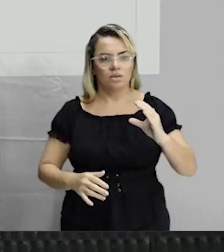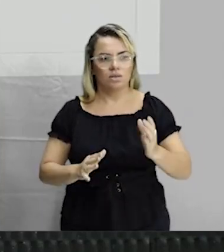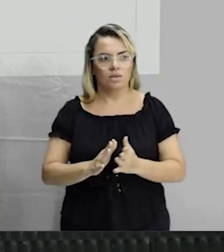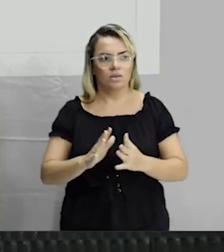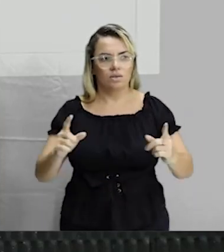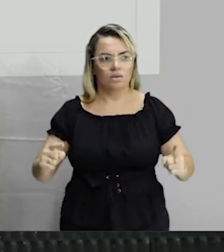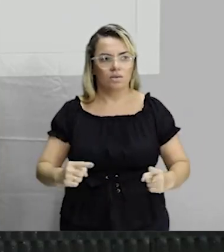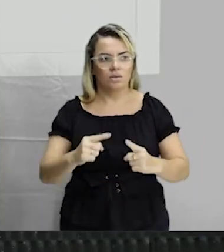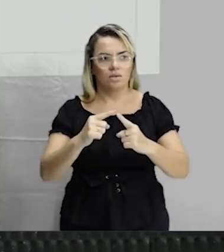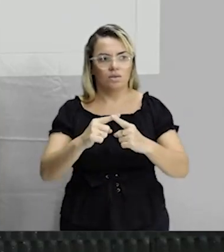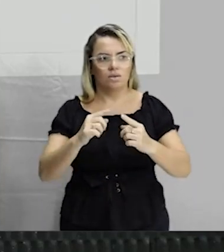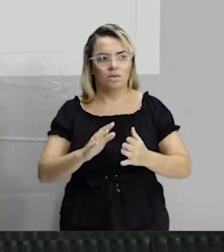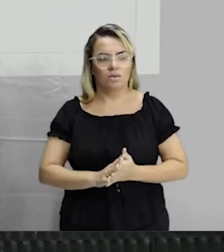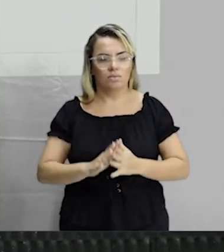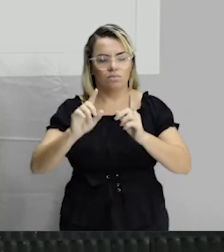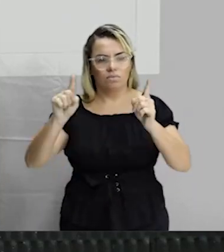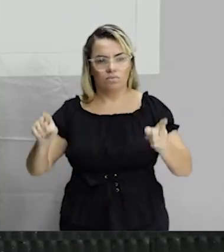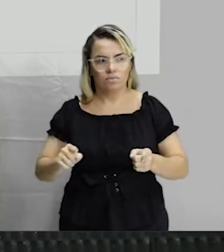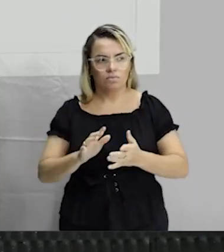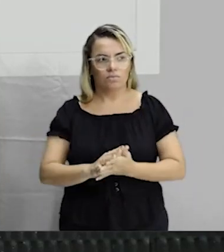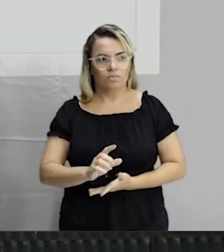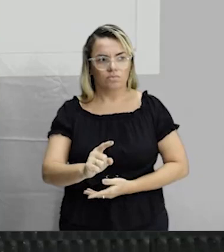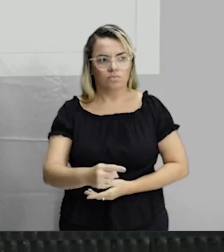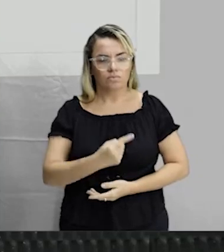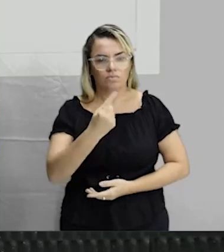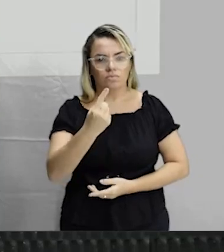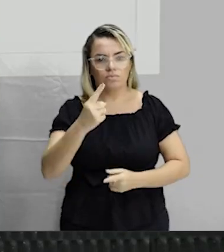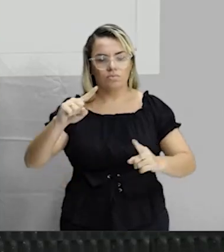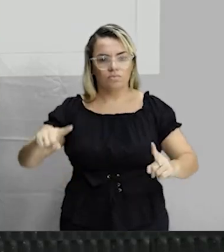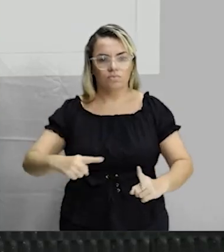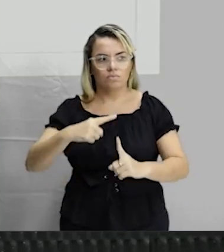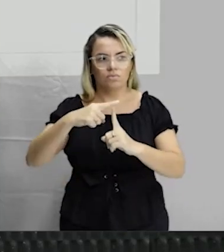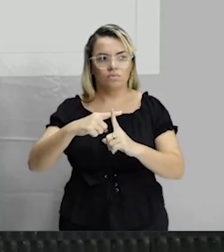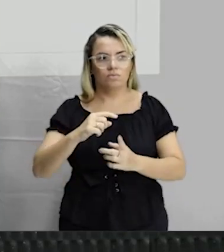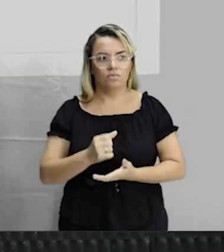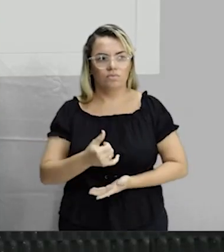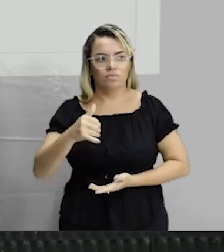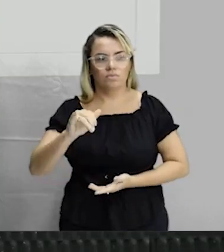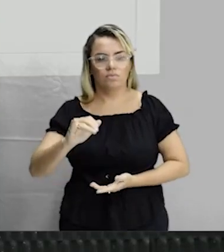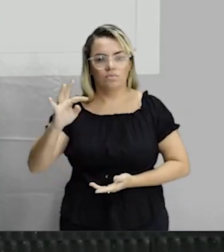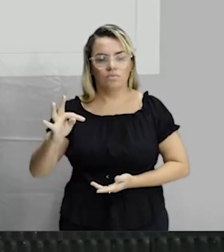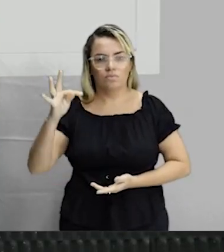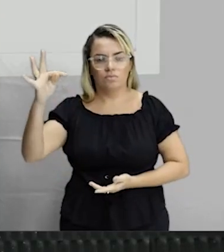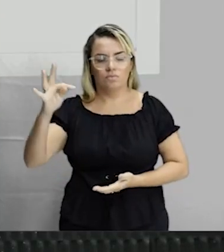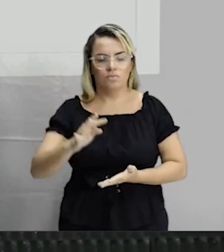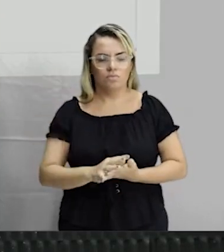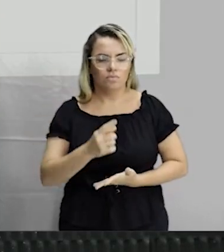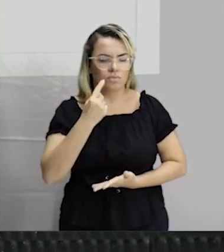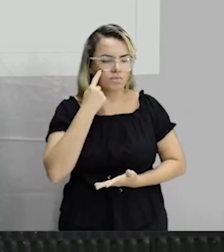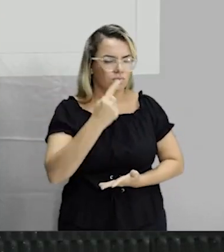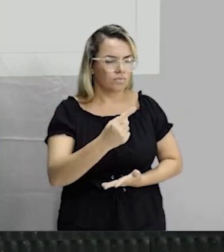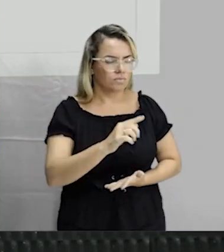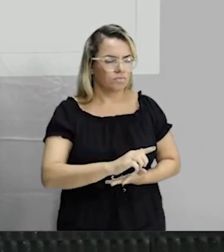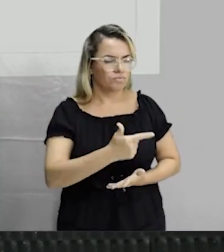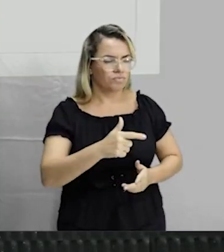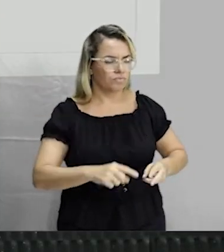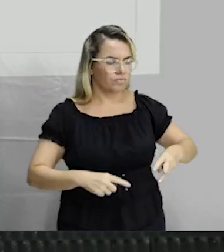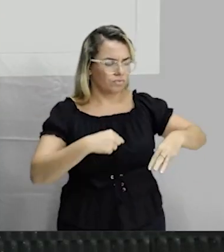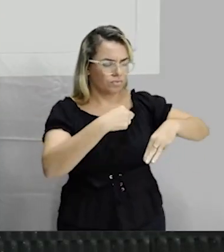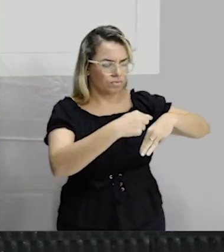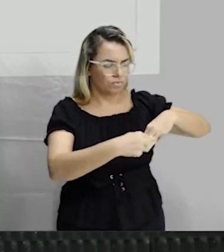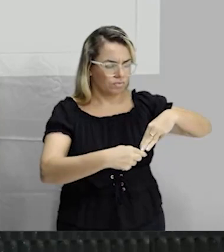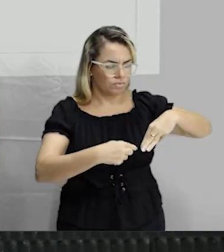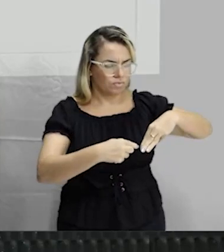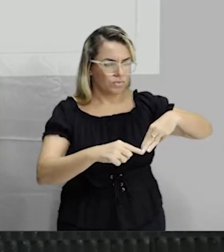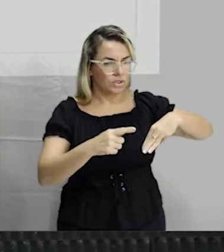1 mais I elevado a T. Veja, turma, que a gente não tem um montante. Mas o montante,